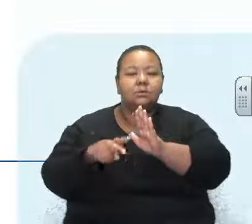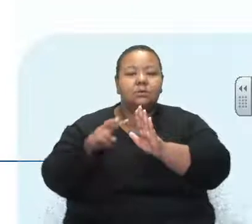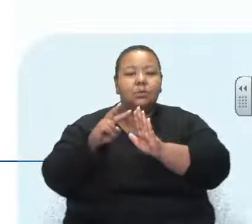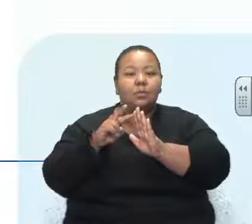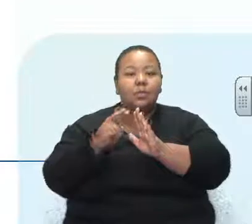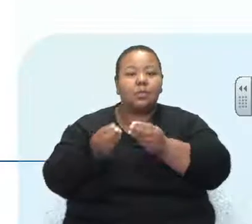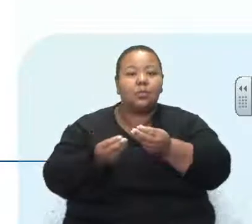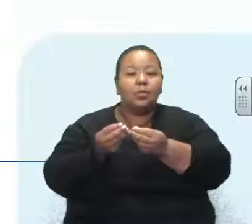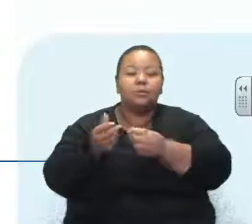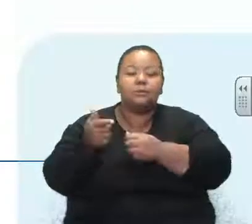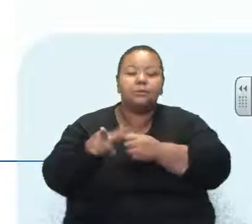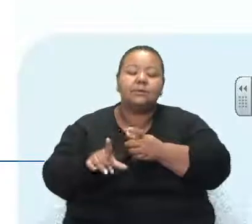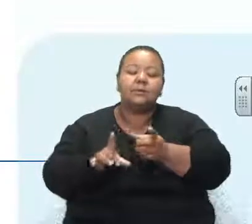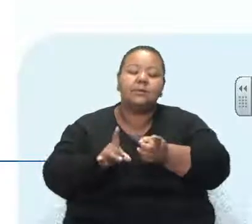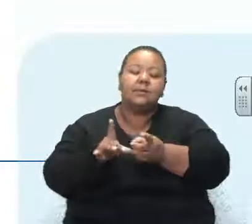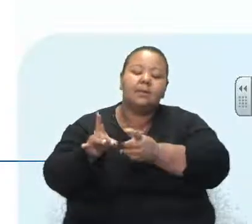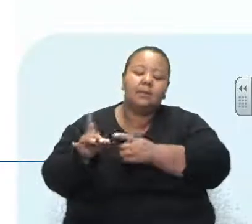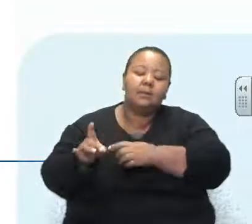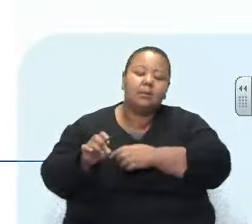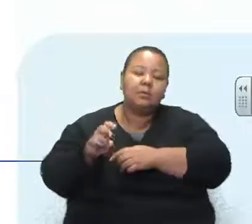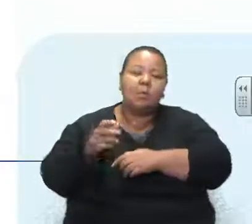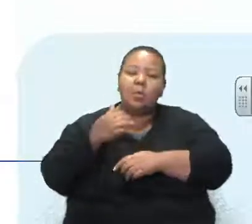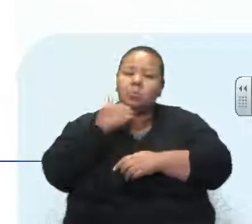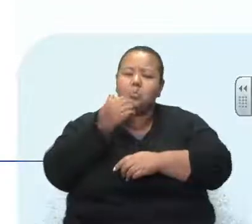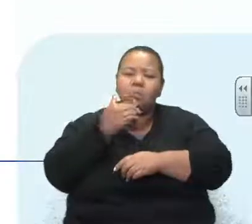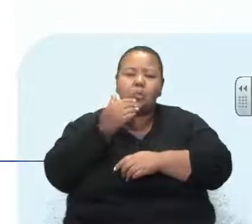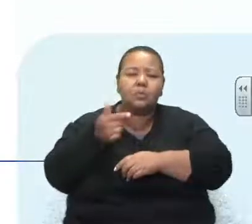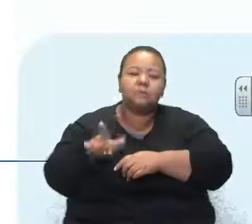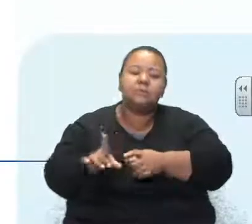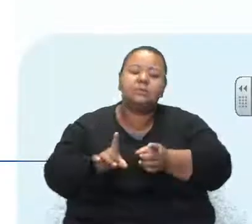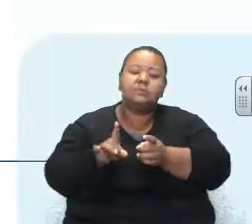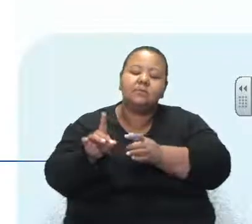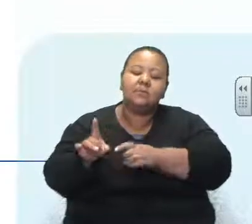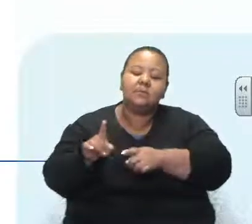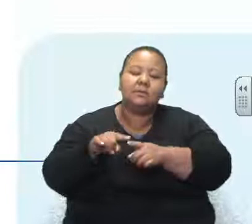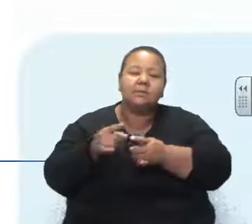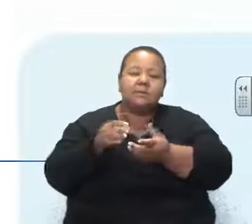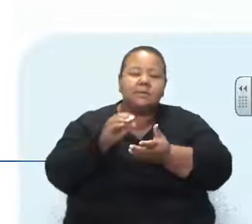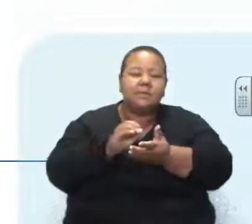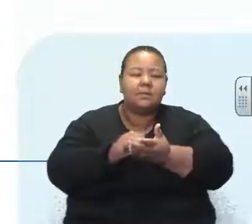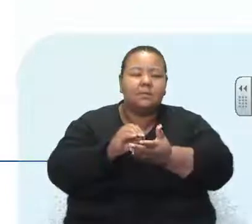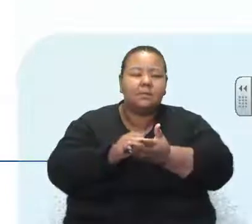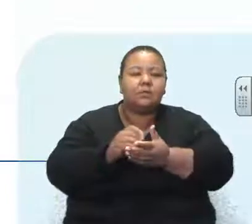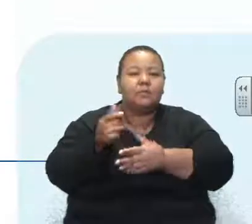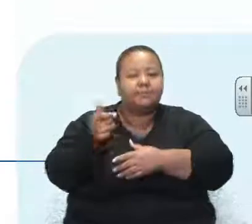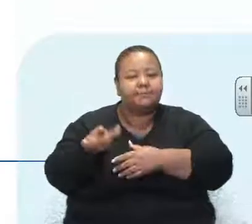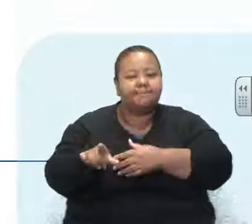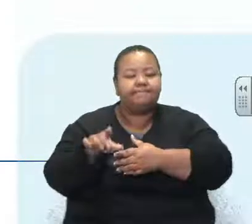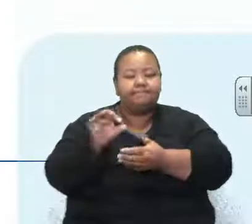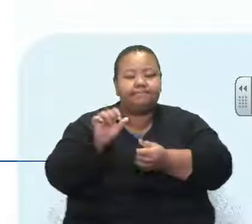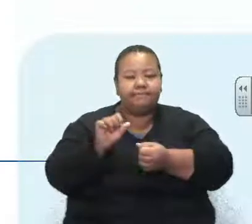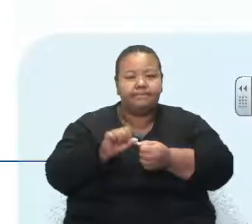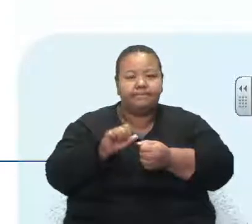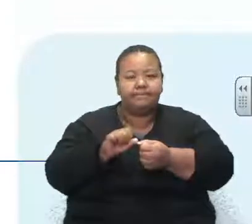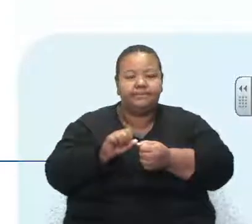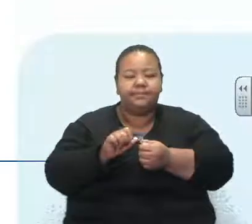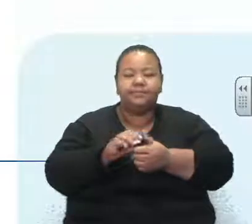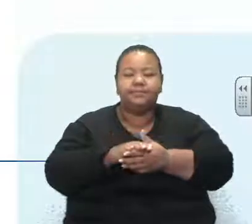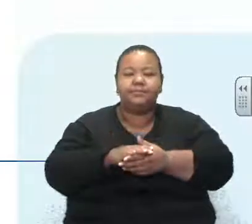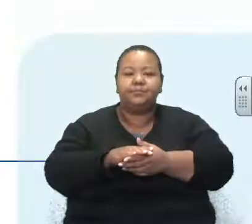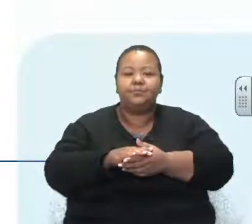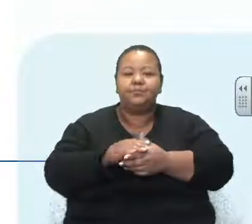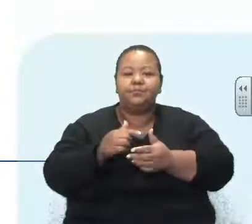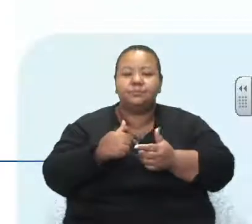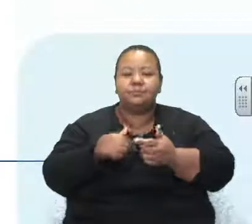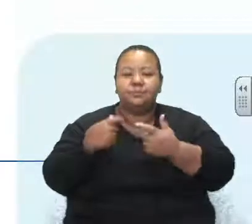que foram realizados ou aqueles que também não foram realizados e faltaram um pouco para ser concretizados. O que